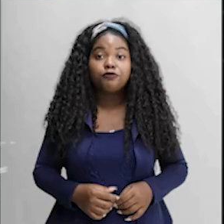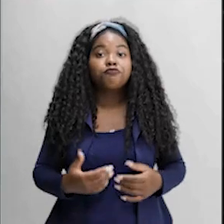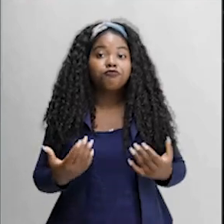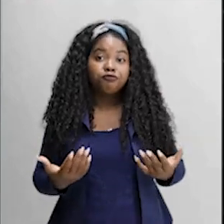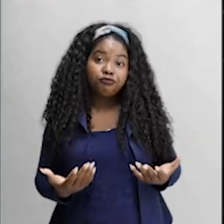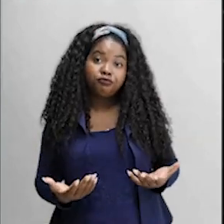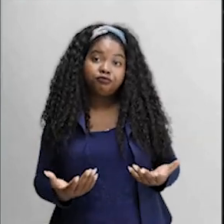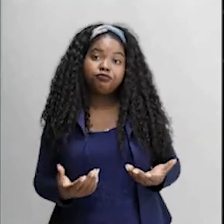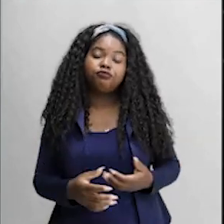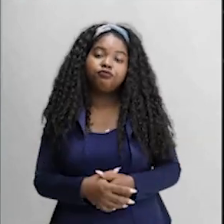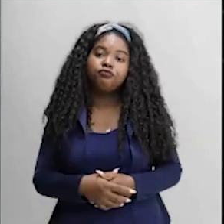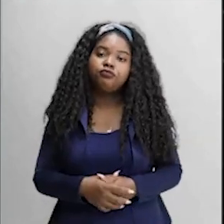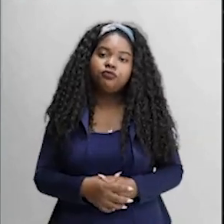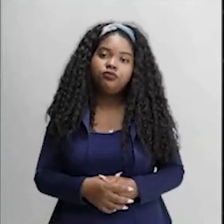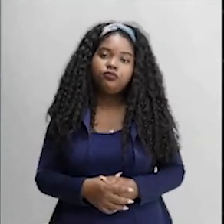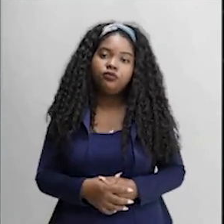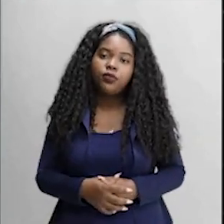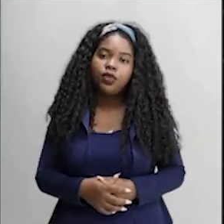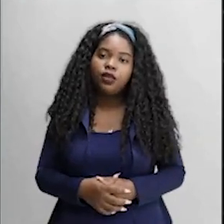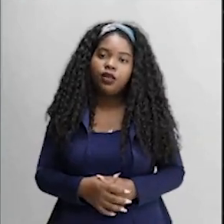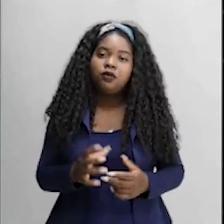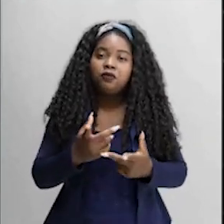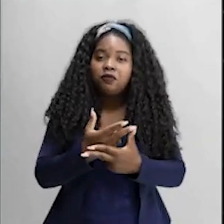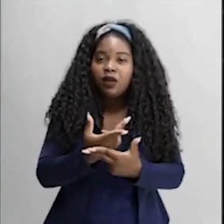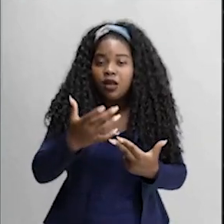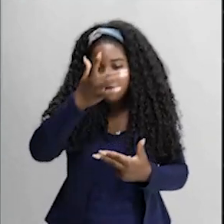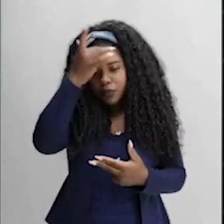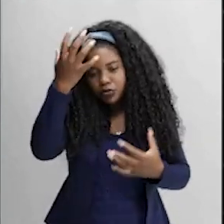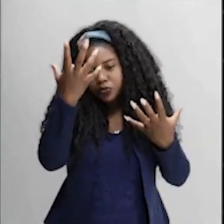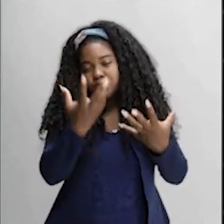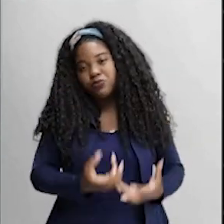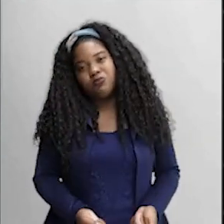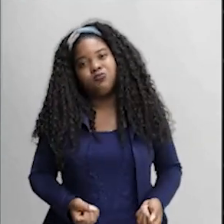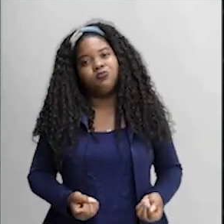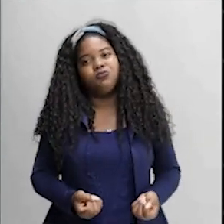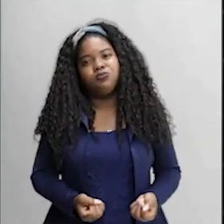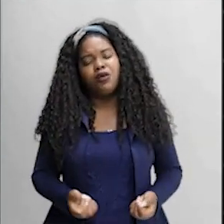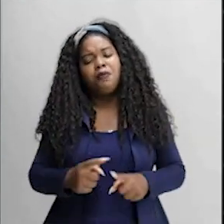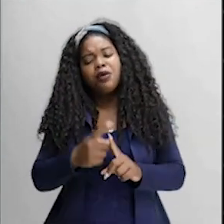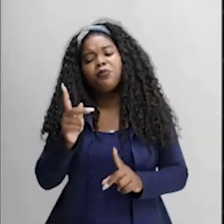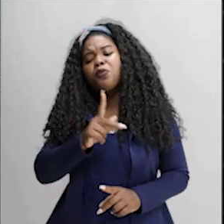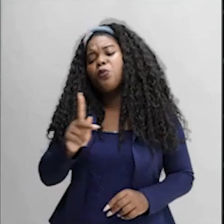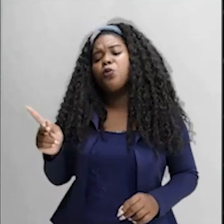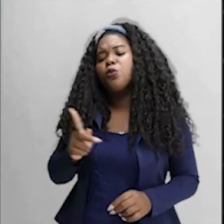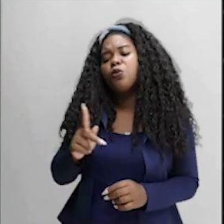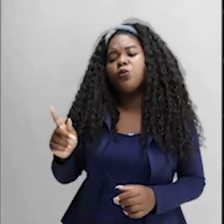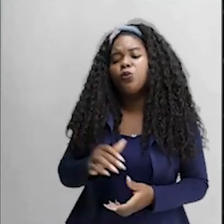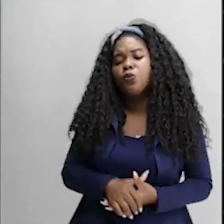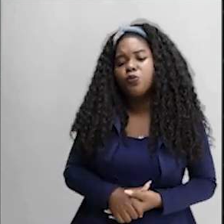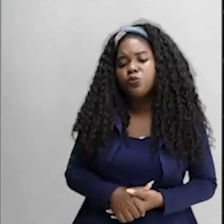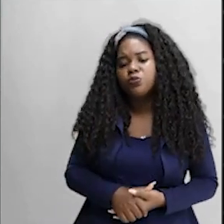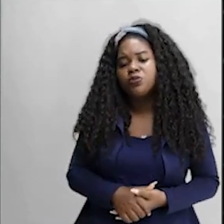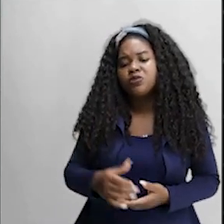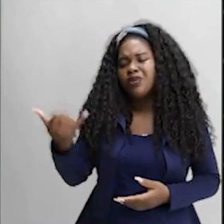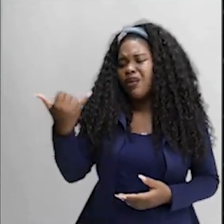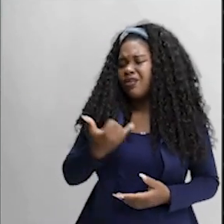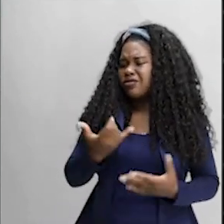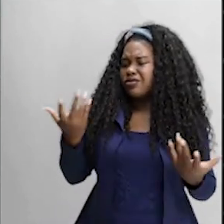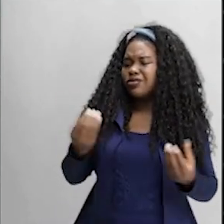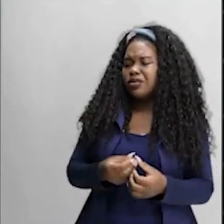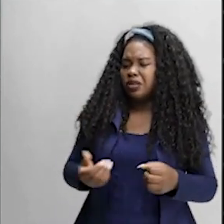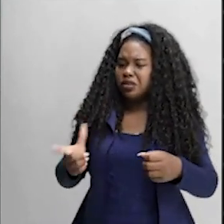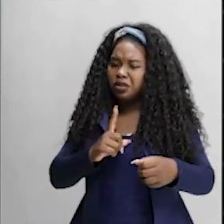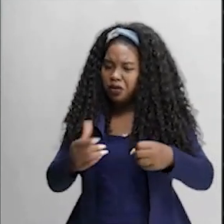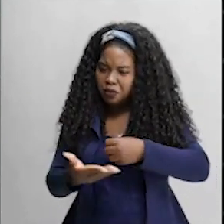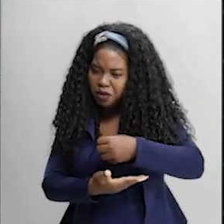pior, muitos aceitaram isso. Ah, seu professor, mas o senhor está dizendo isso, tem alguma base para o